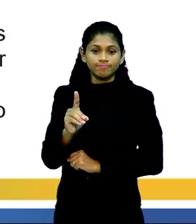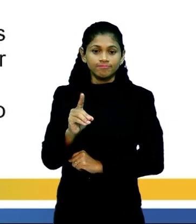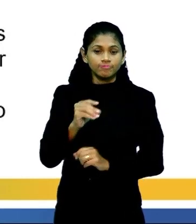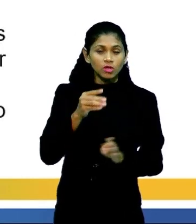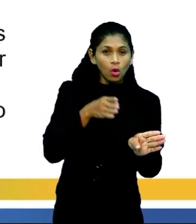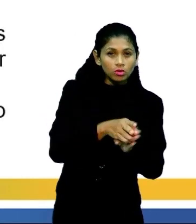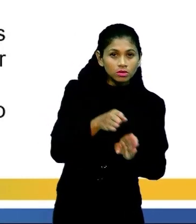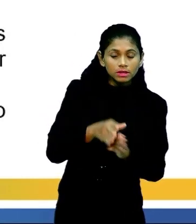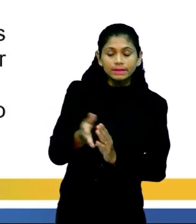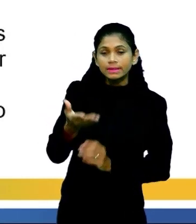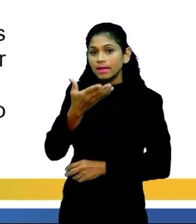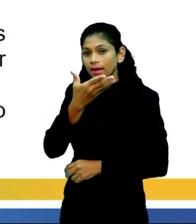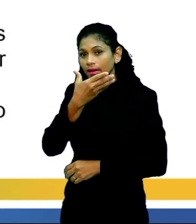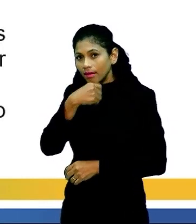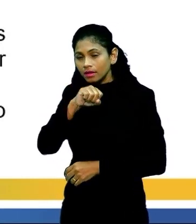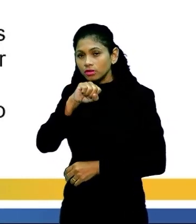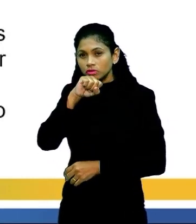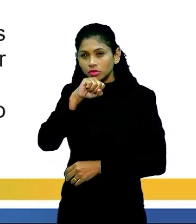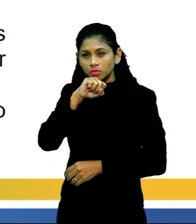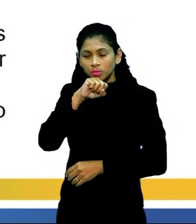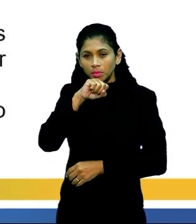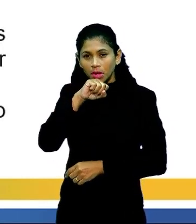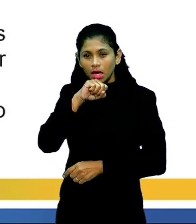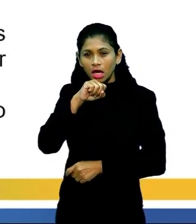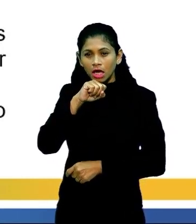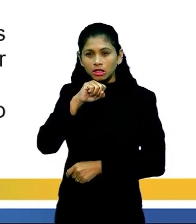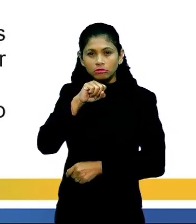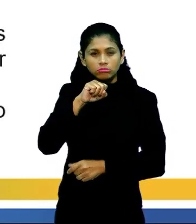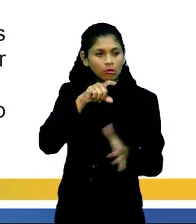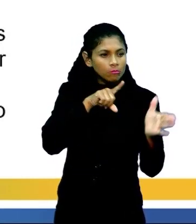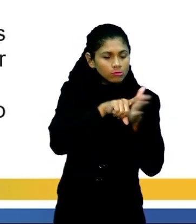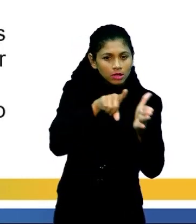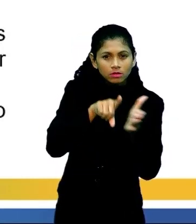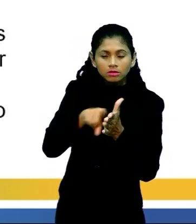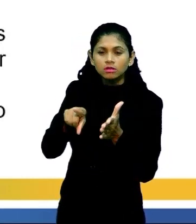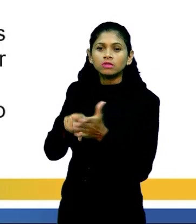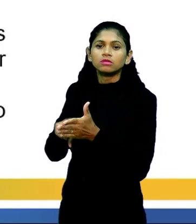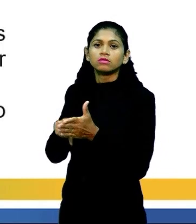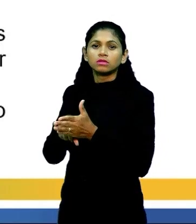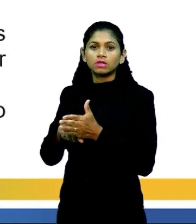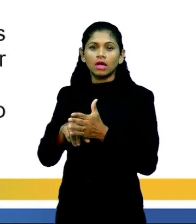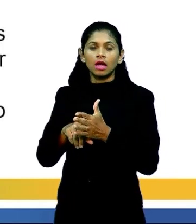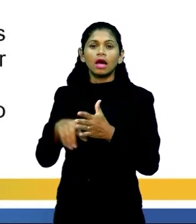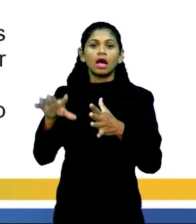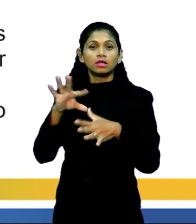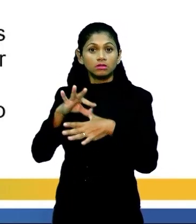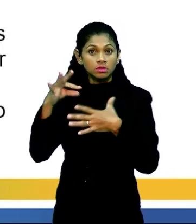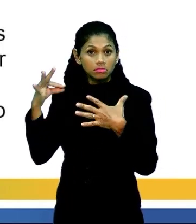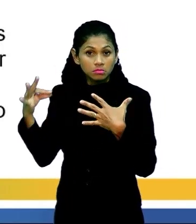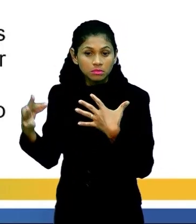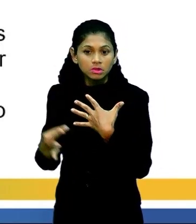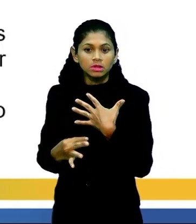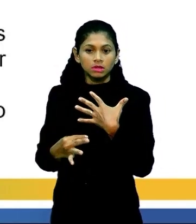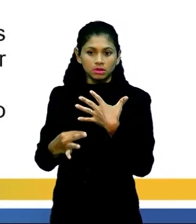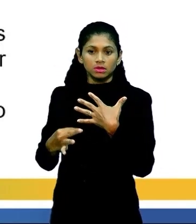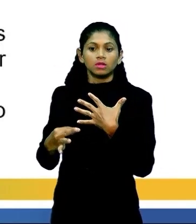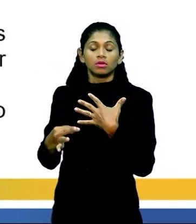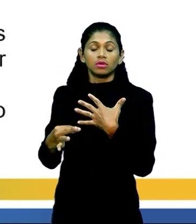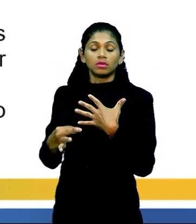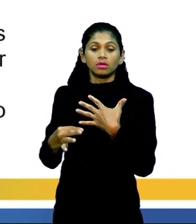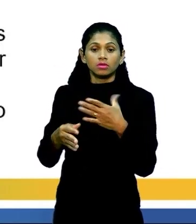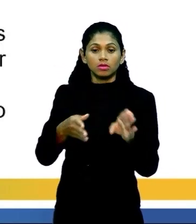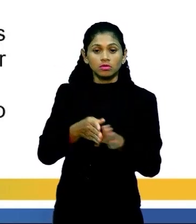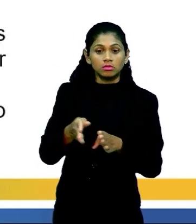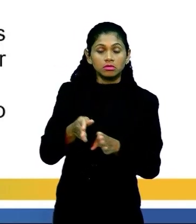pais a necessidade de questionar e denunciar os abusos da mídia em relação à publicidade infantil e também